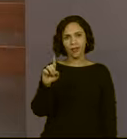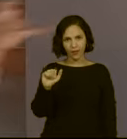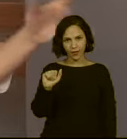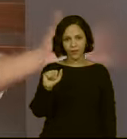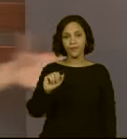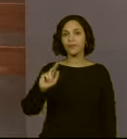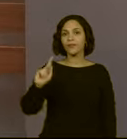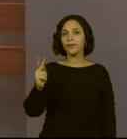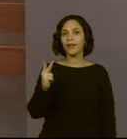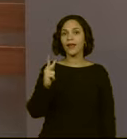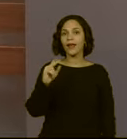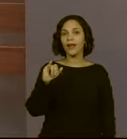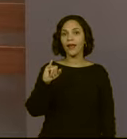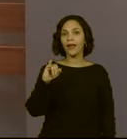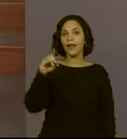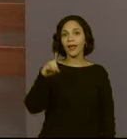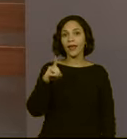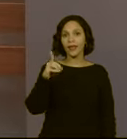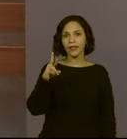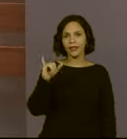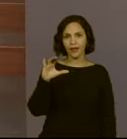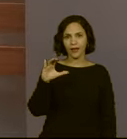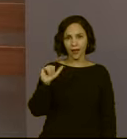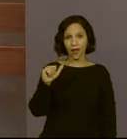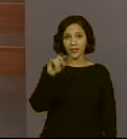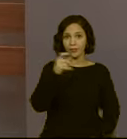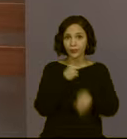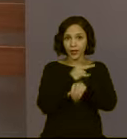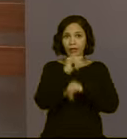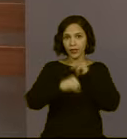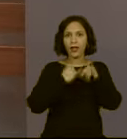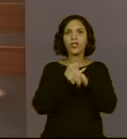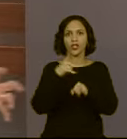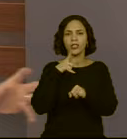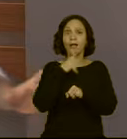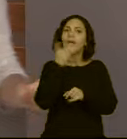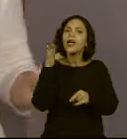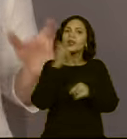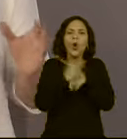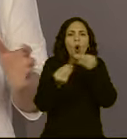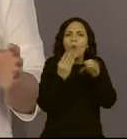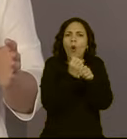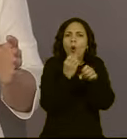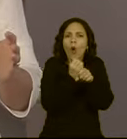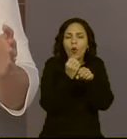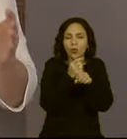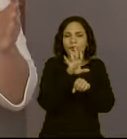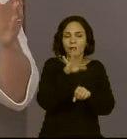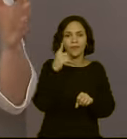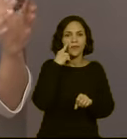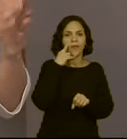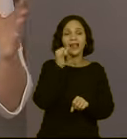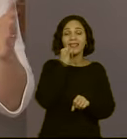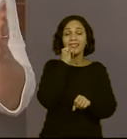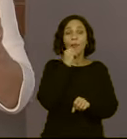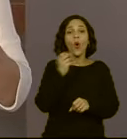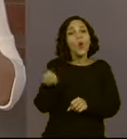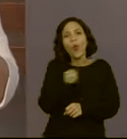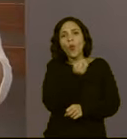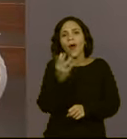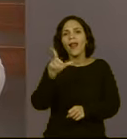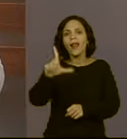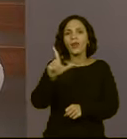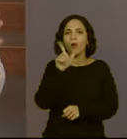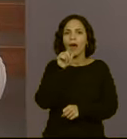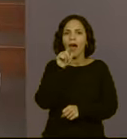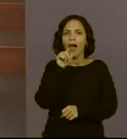procurar na internet pegada hídrica você vai encontrar lá o que que ele faz esse cálculo ele calcula na verdade os litros de